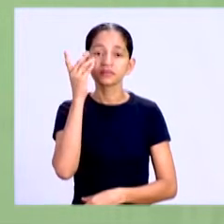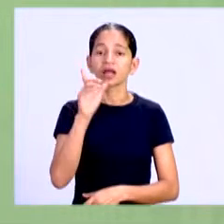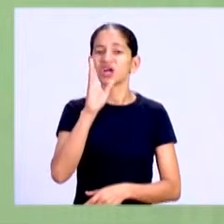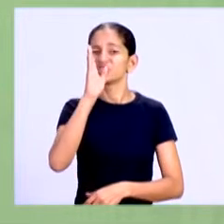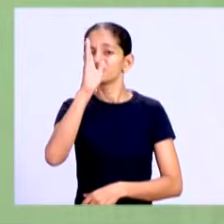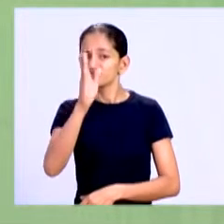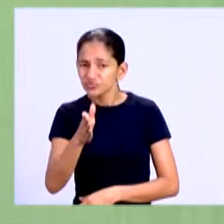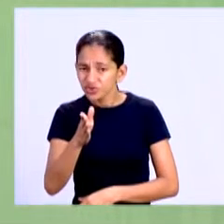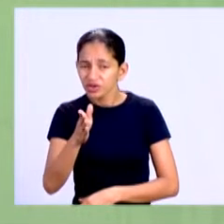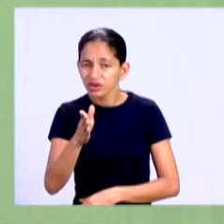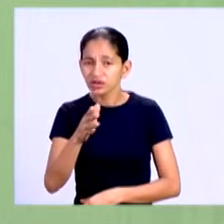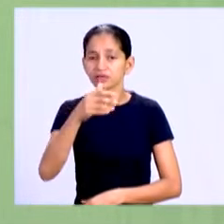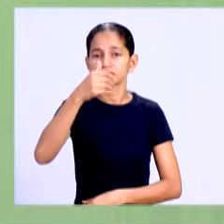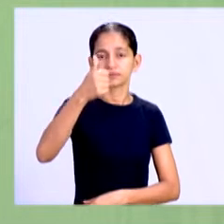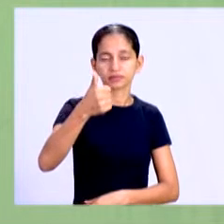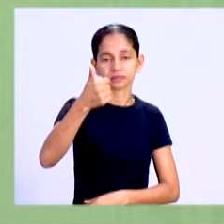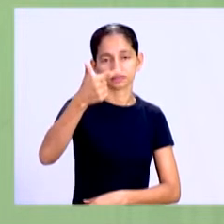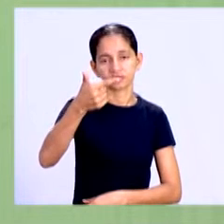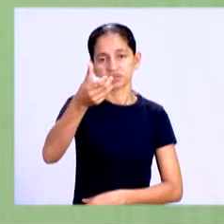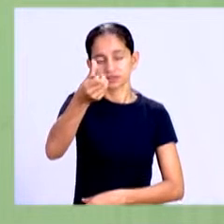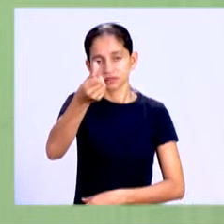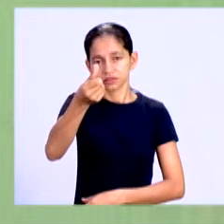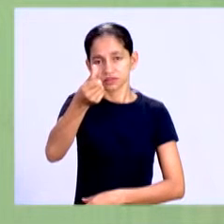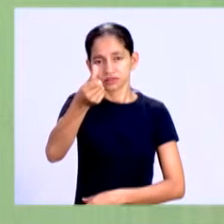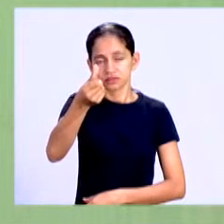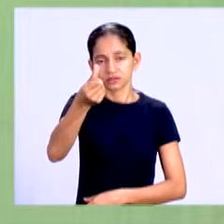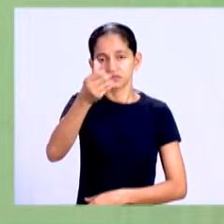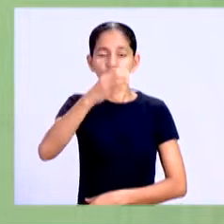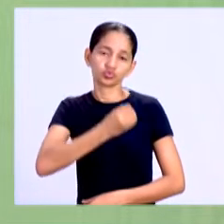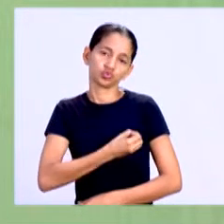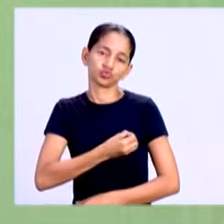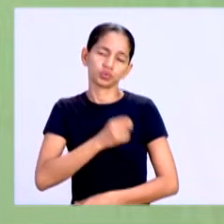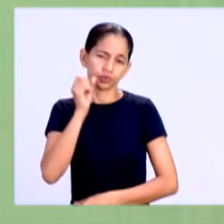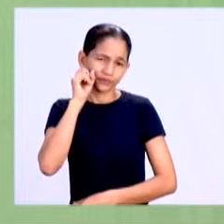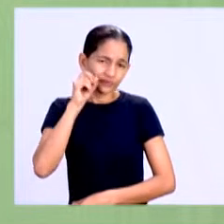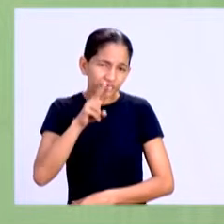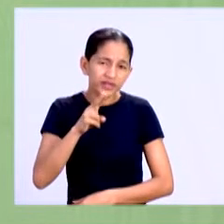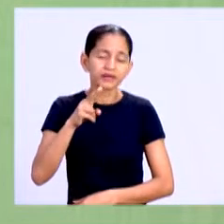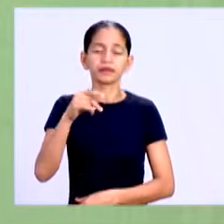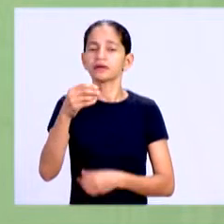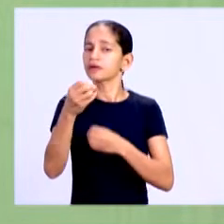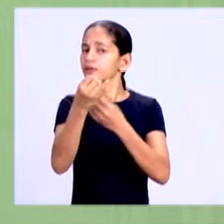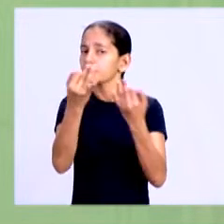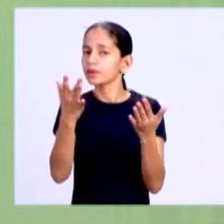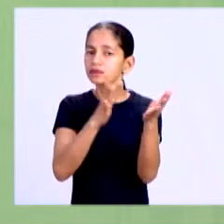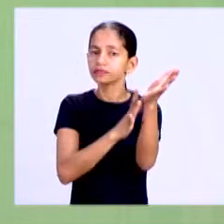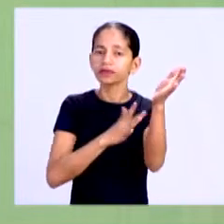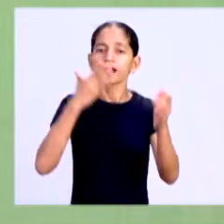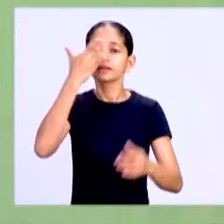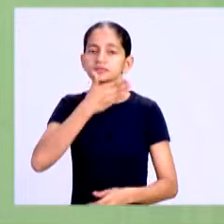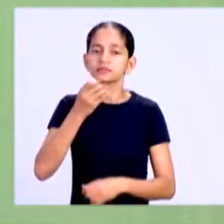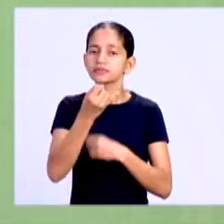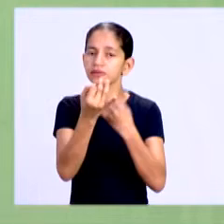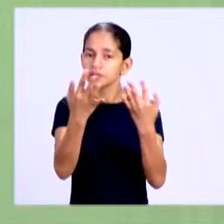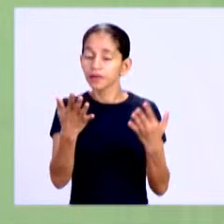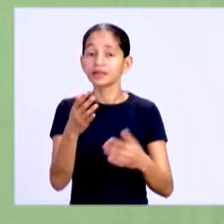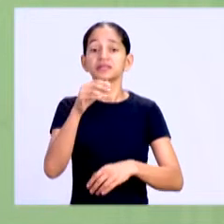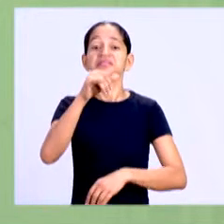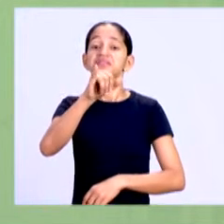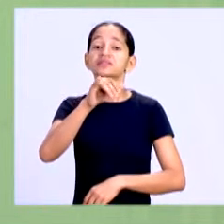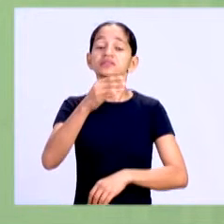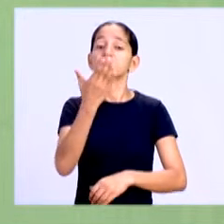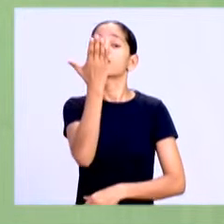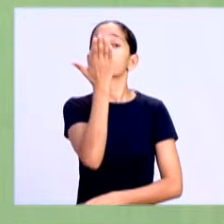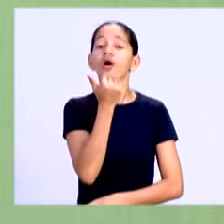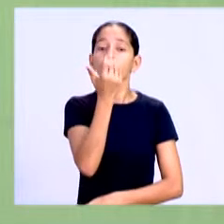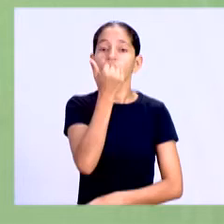superior a 126 mg por decilitro ou acima de 200, se o sangue foi colhido 2 horas após